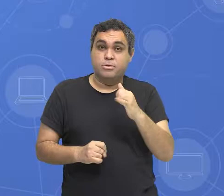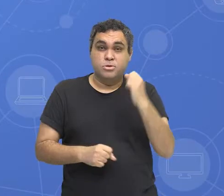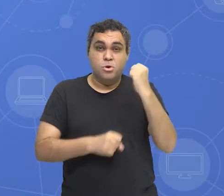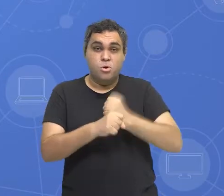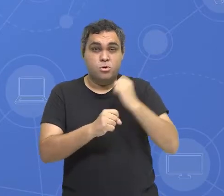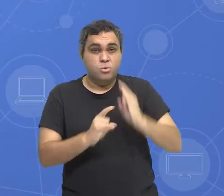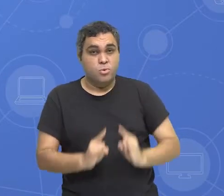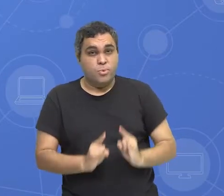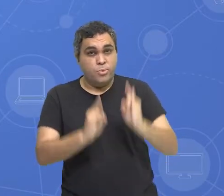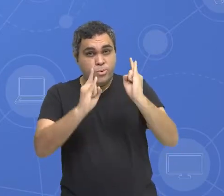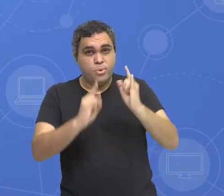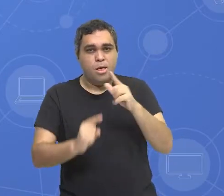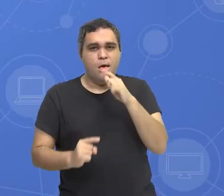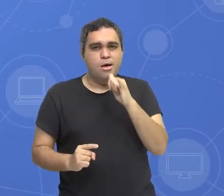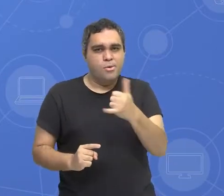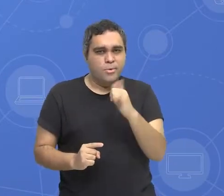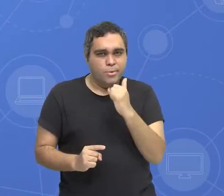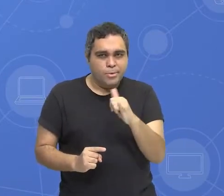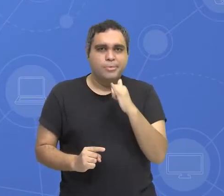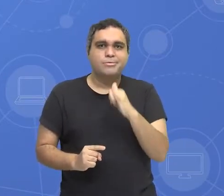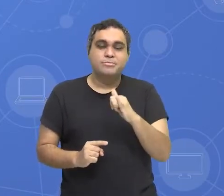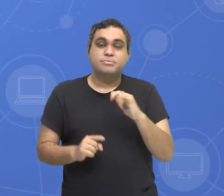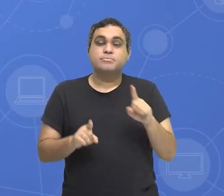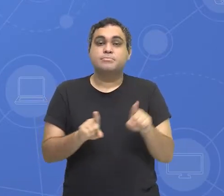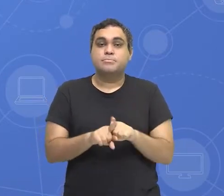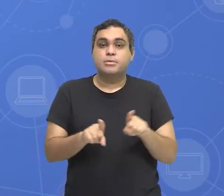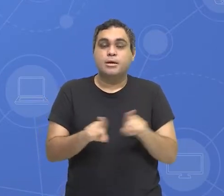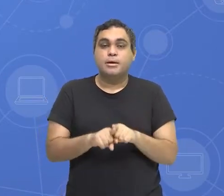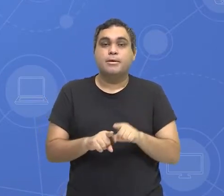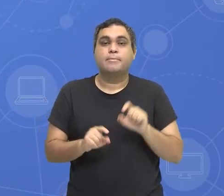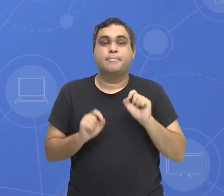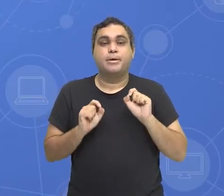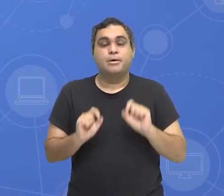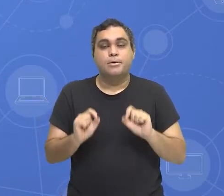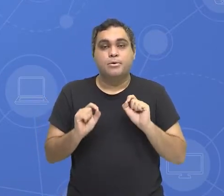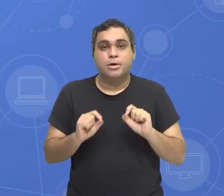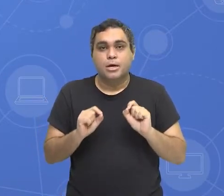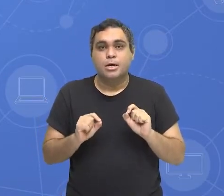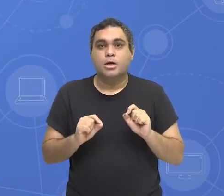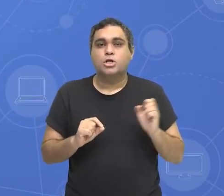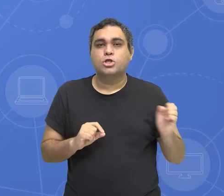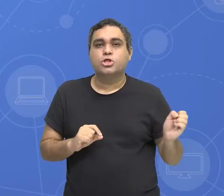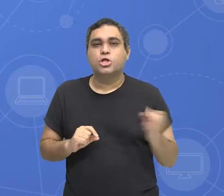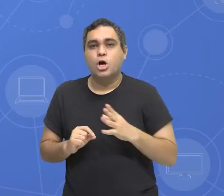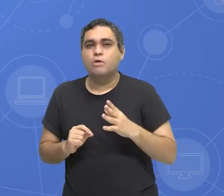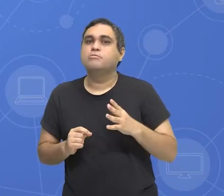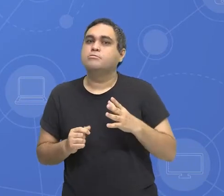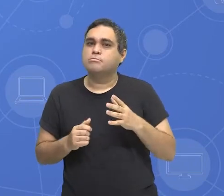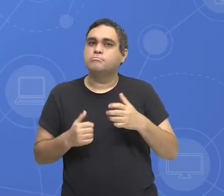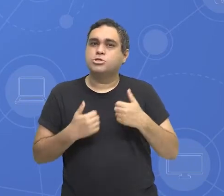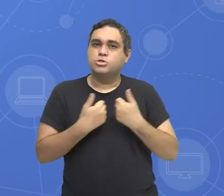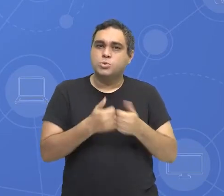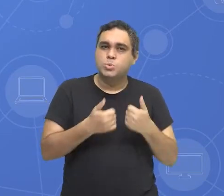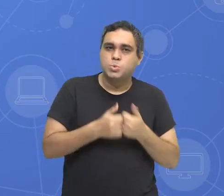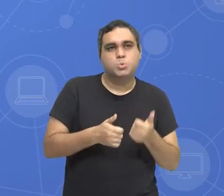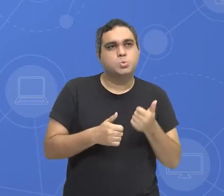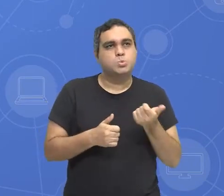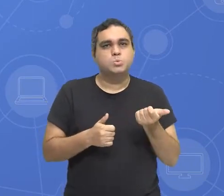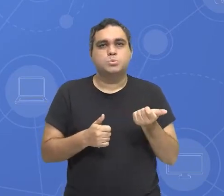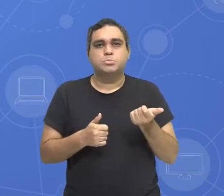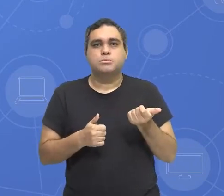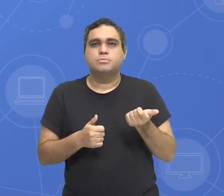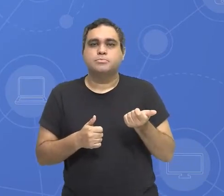de hidroelétricas e também novos meios, né, de tanto de transporte quanto de energia, como